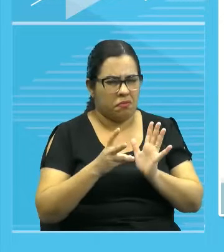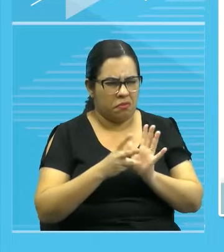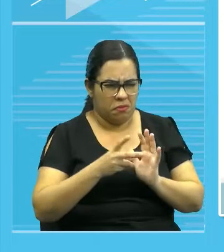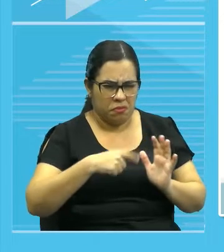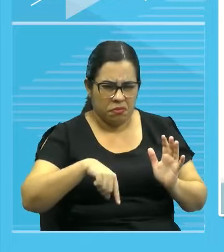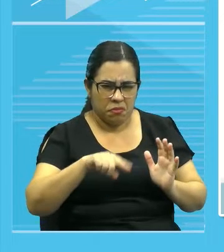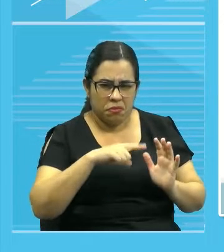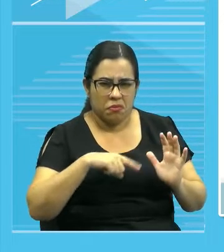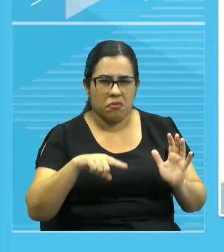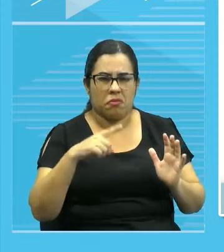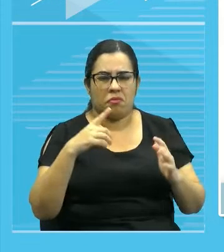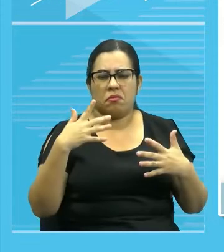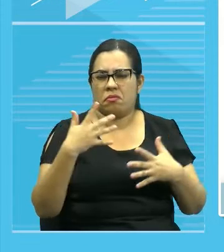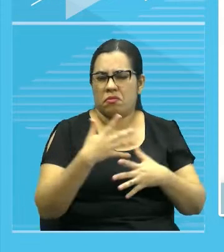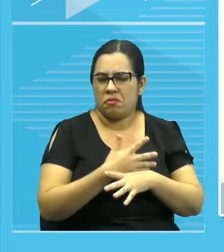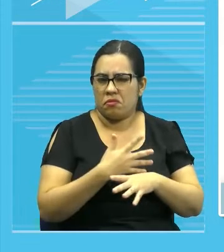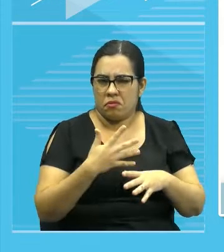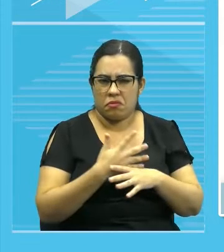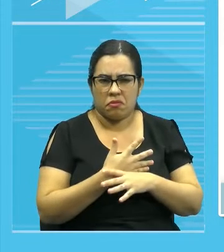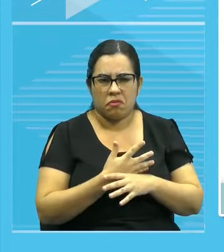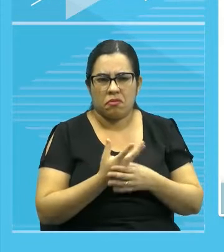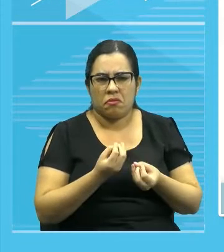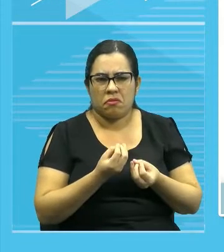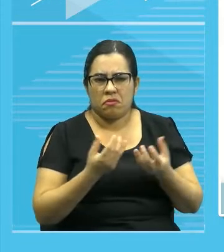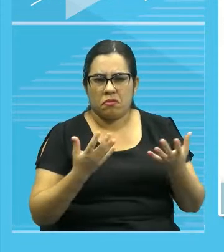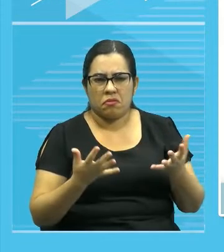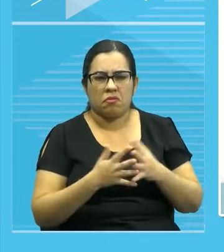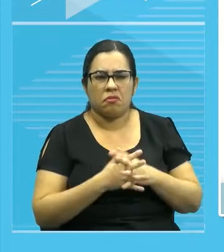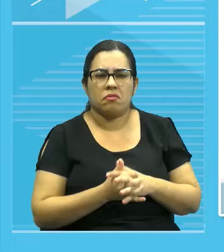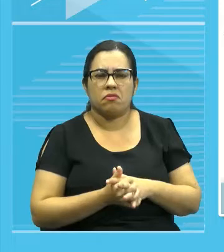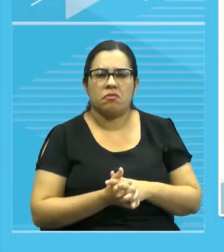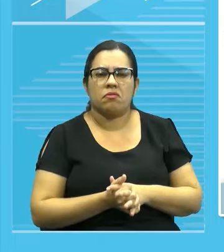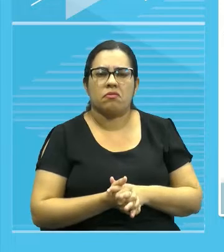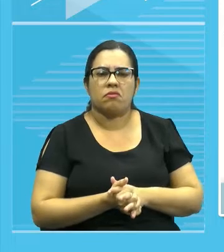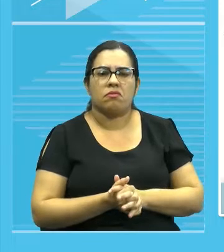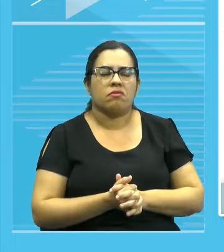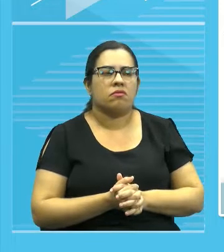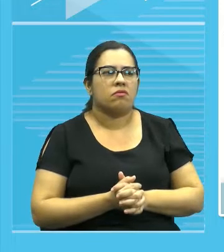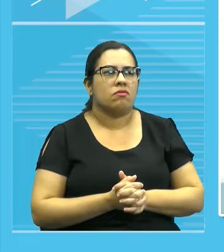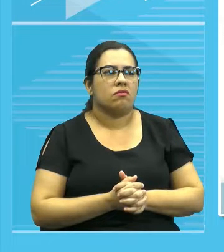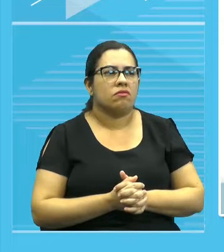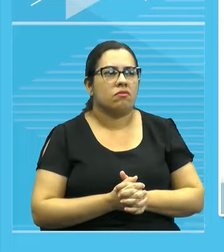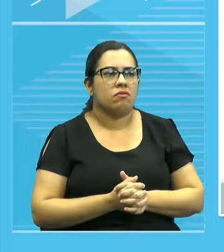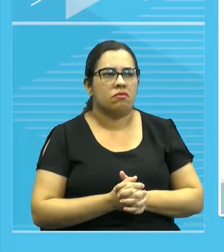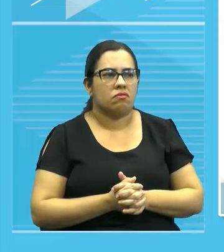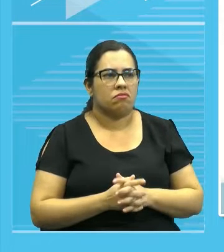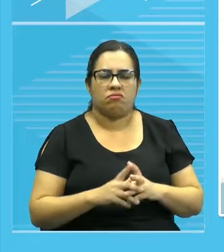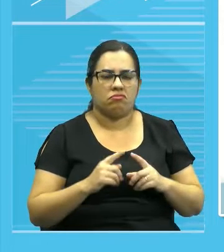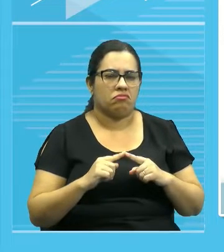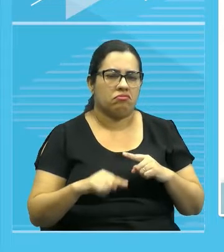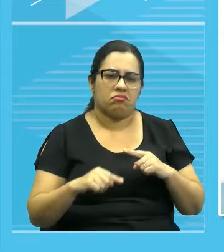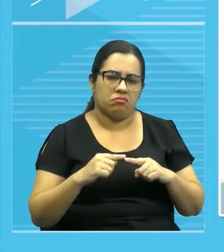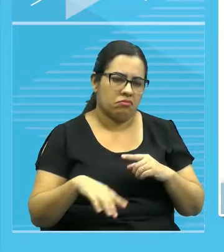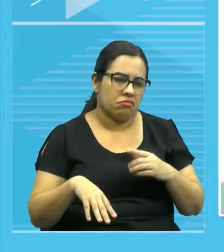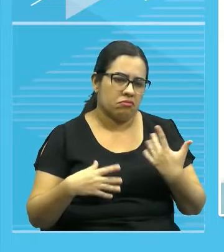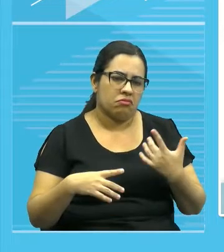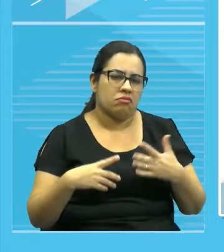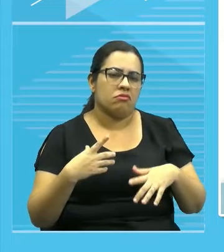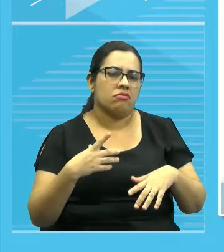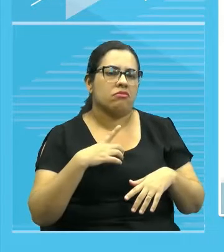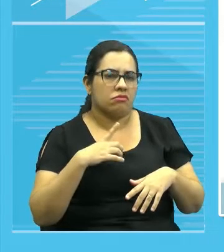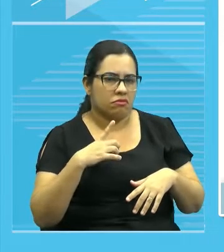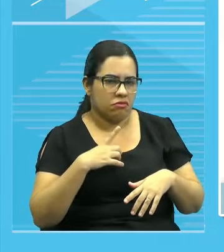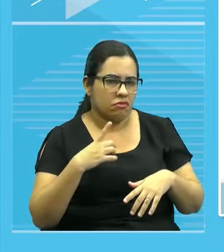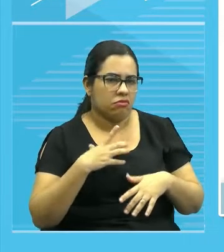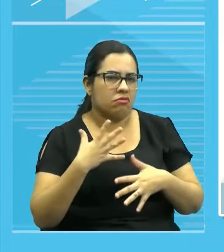somos nós que vivemos na cidade né não que não haja indígenas que mora na cidade